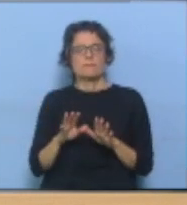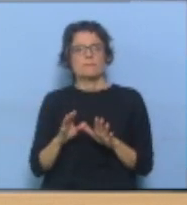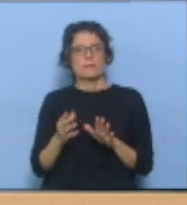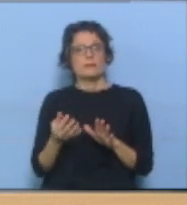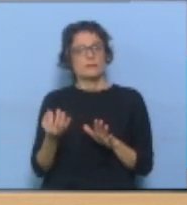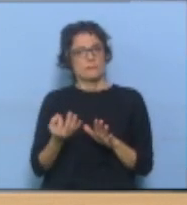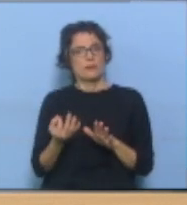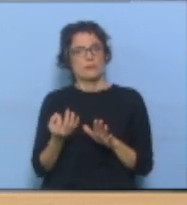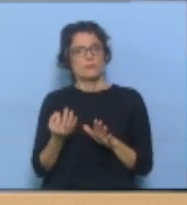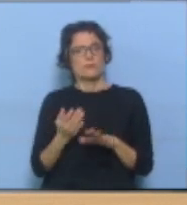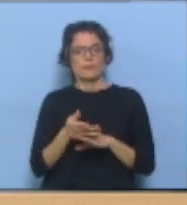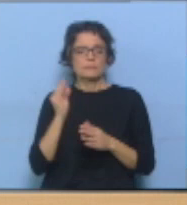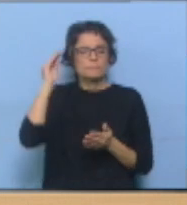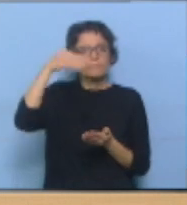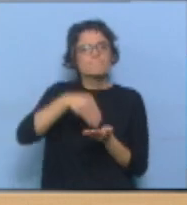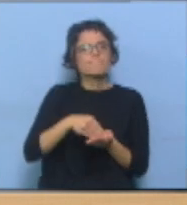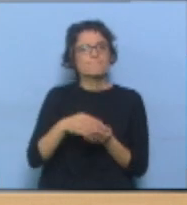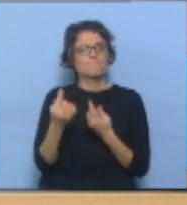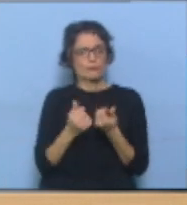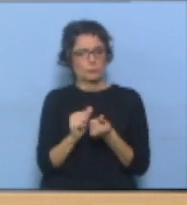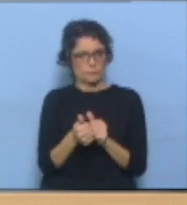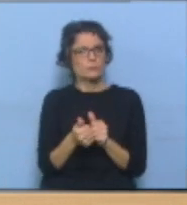mas houve aqui realmente coisas que se passaram.